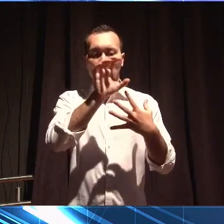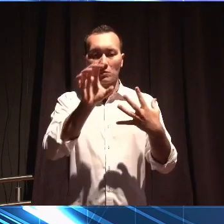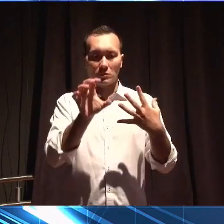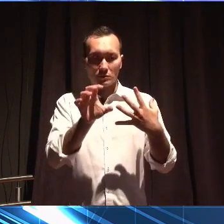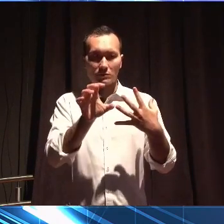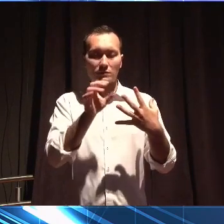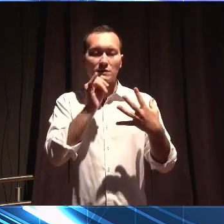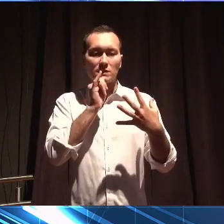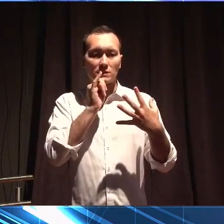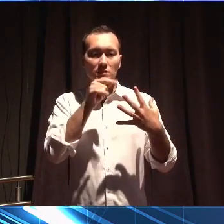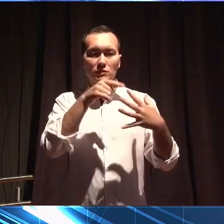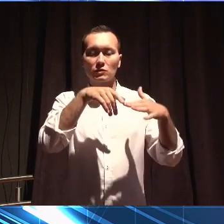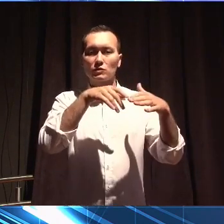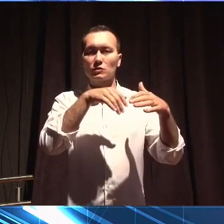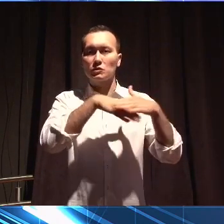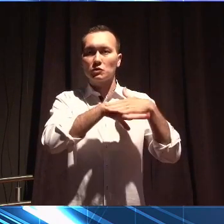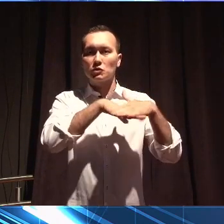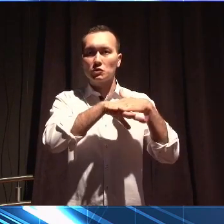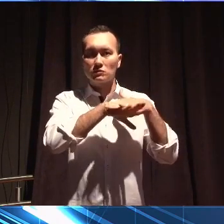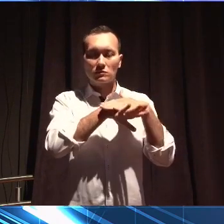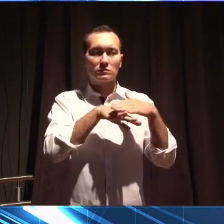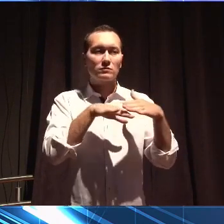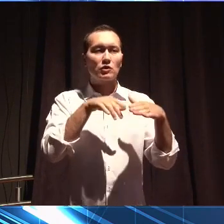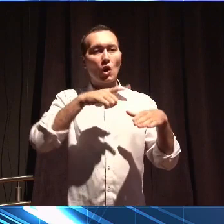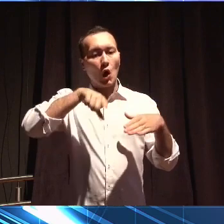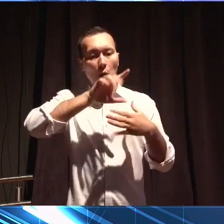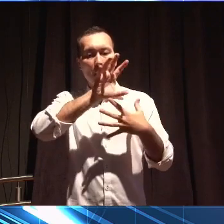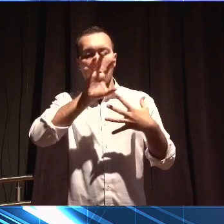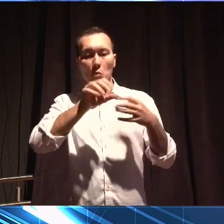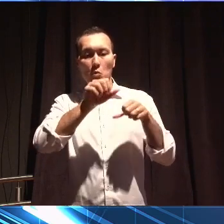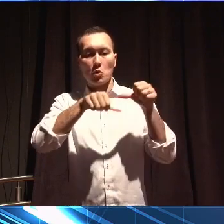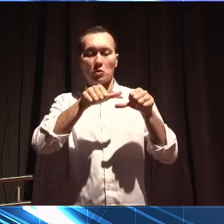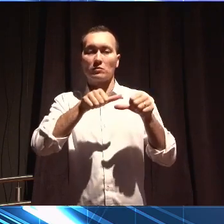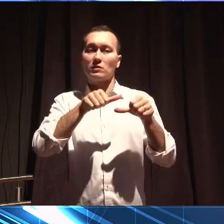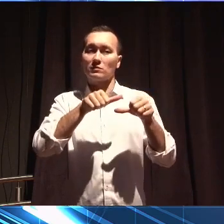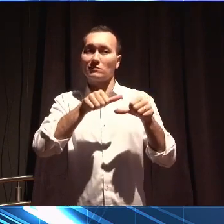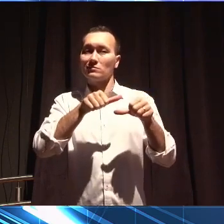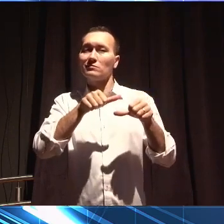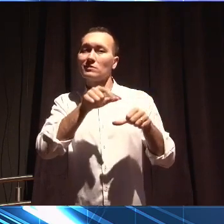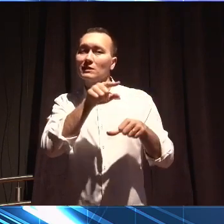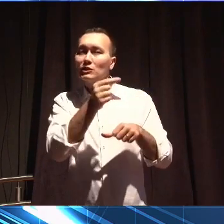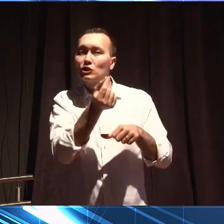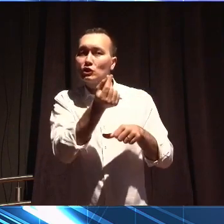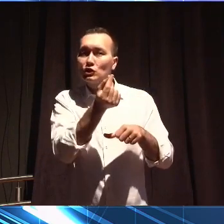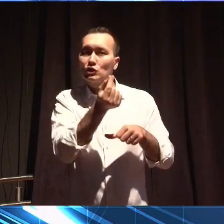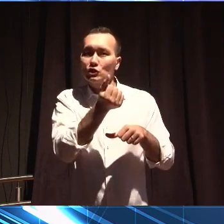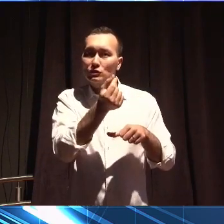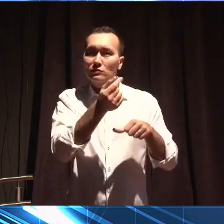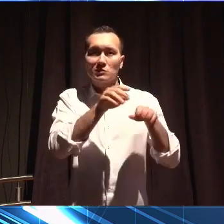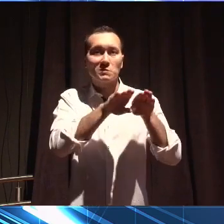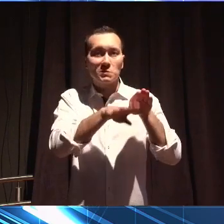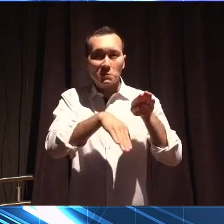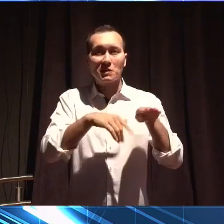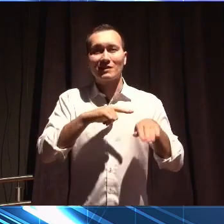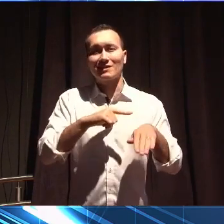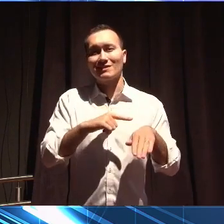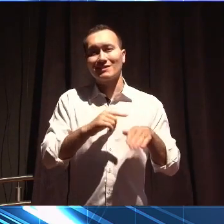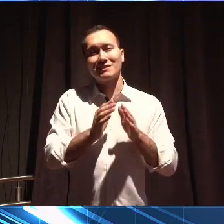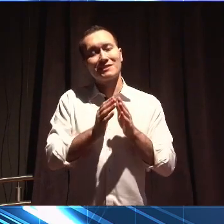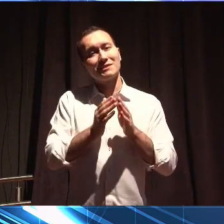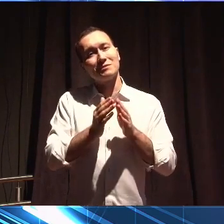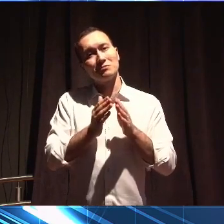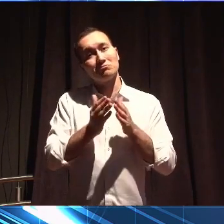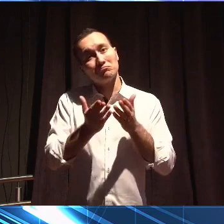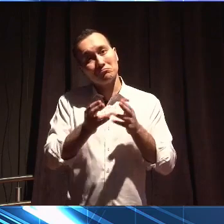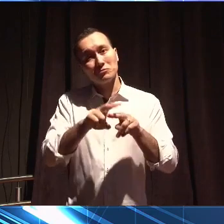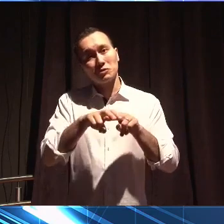pouquinho mais de 1/3 de economia. Exatamente. Então, fica aí a dica, né, de acessem as calculadoras que vocês